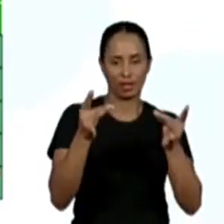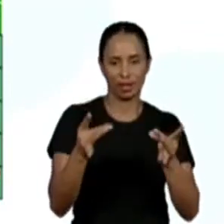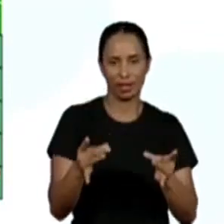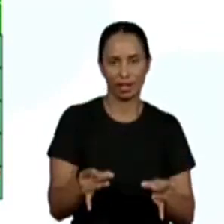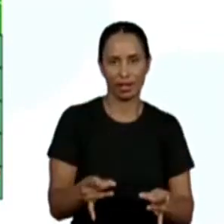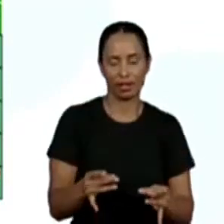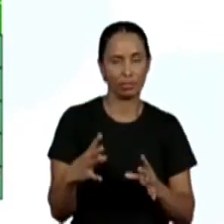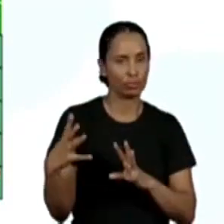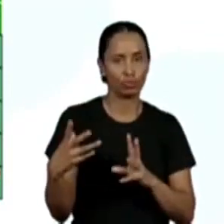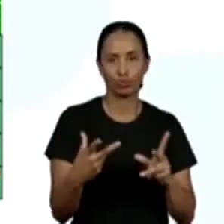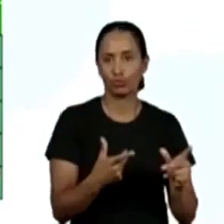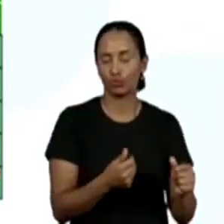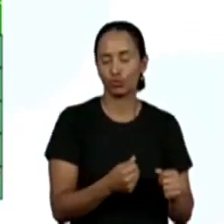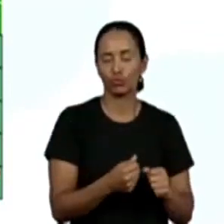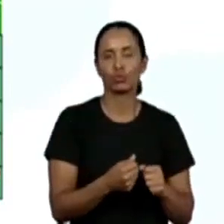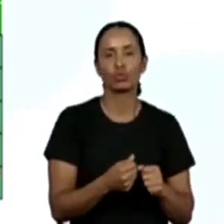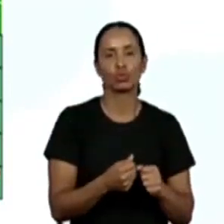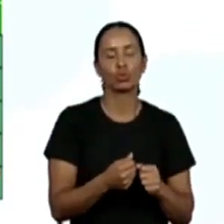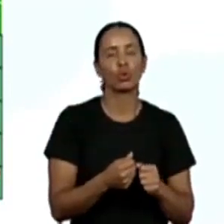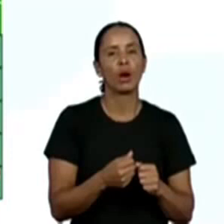números, eu chego ali no